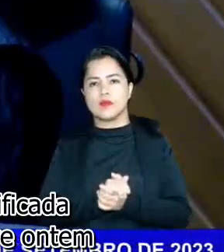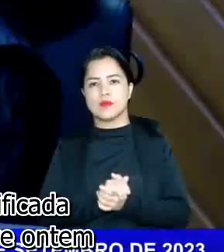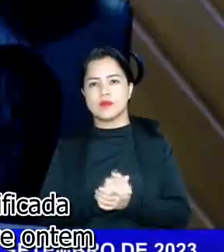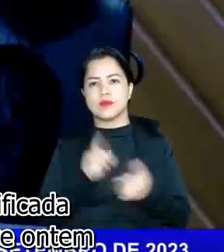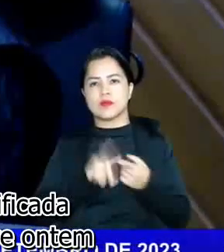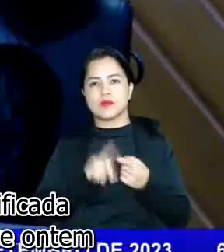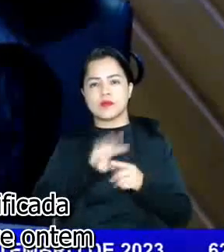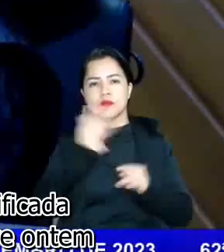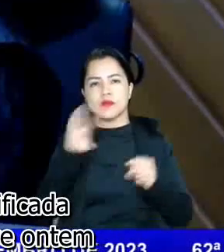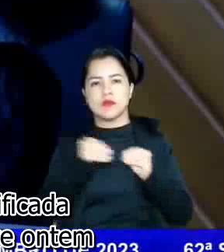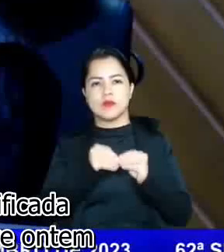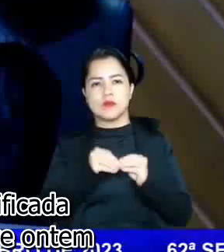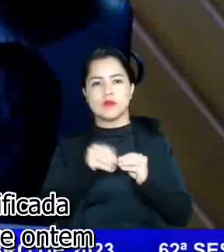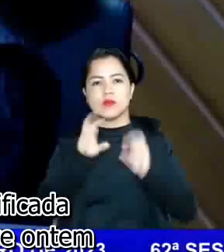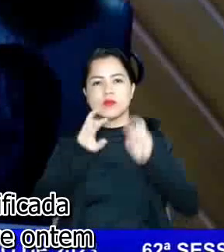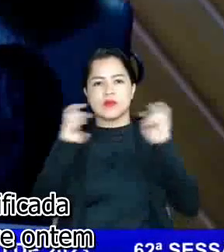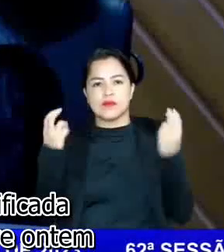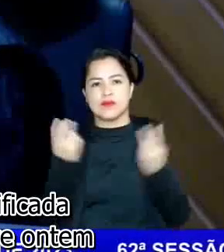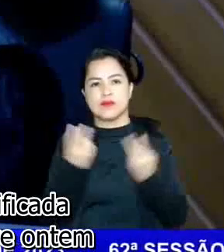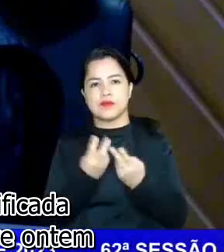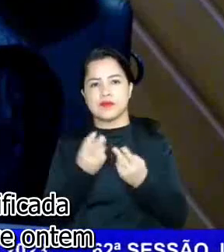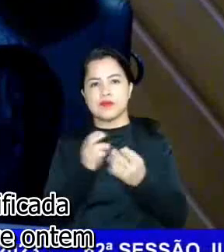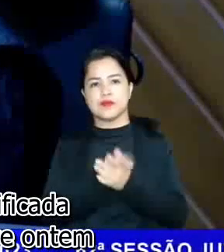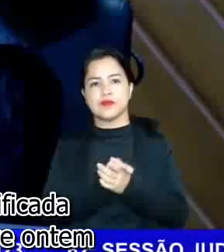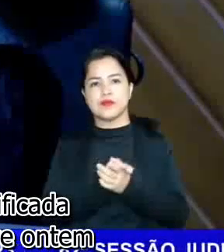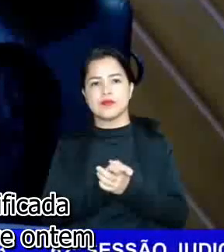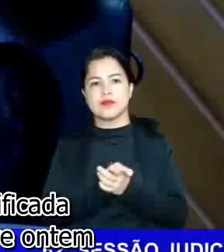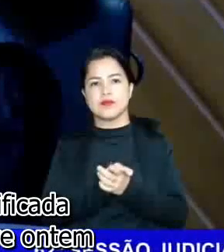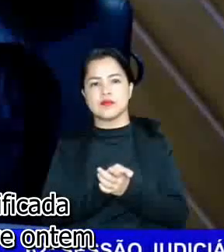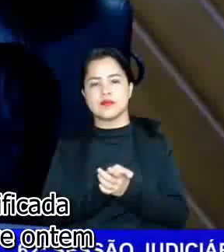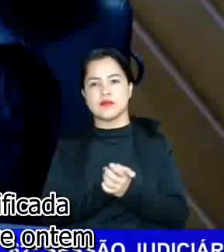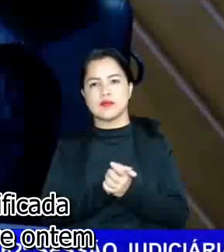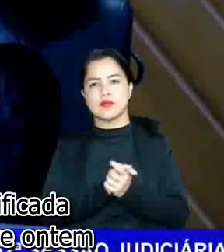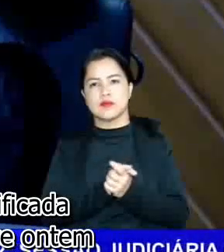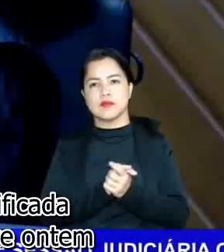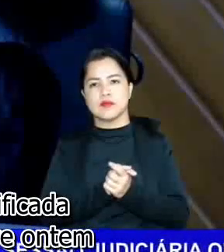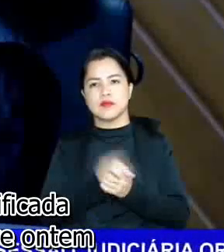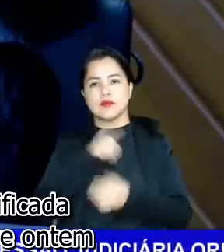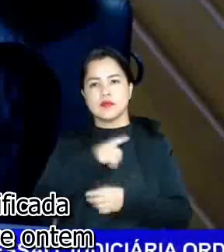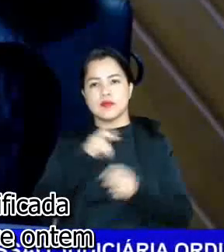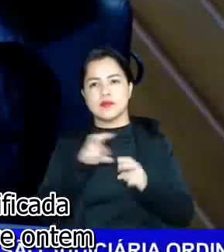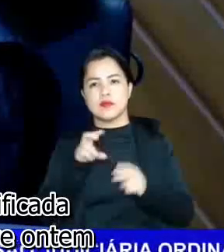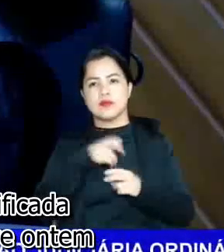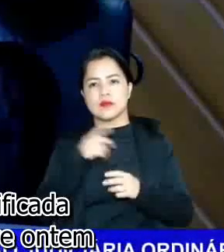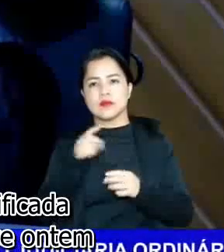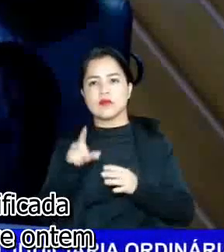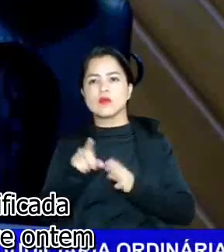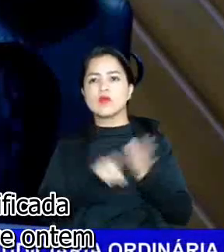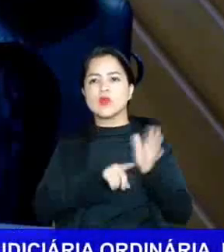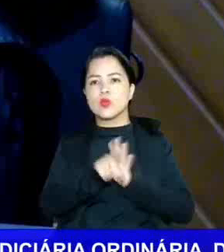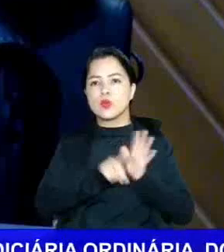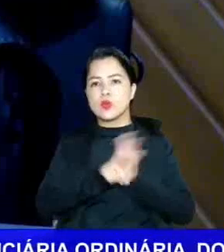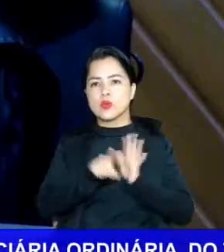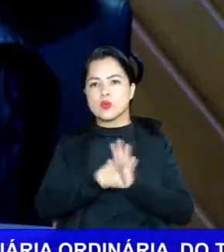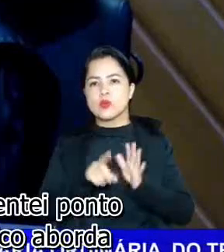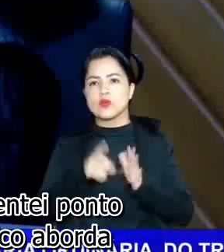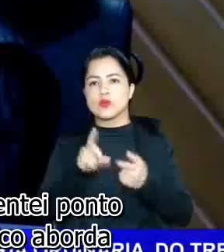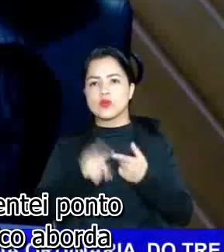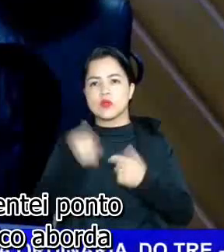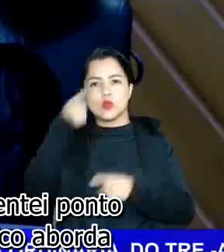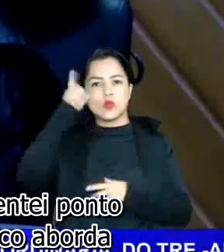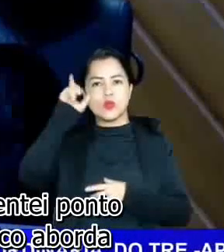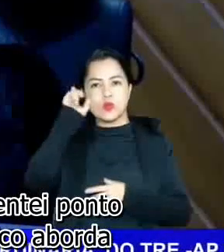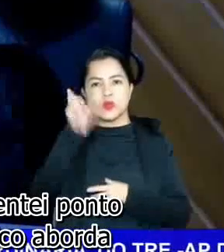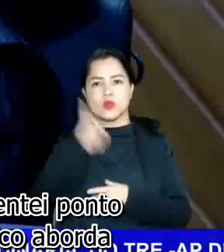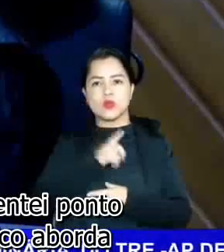inclusive, reiterada, já julgada pela esta Corte, já está pacificada essa questão destes questionamentos. Inclusive, ontem,